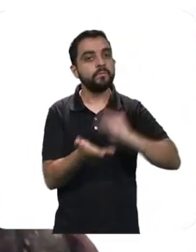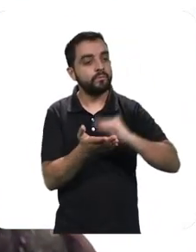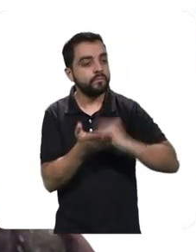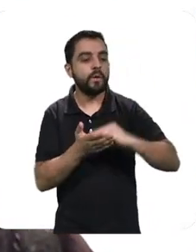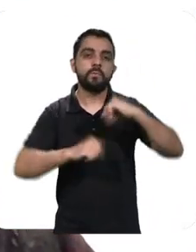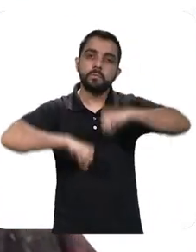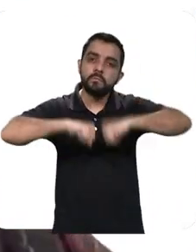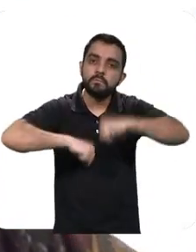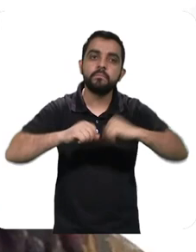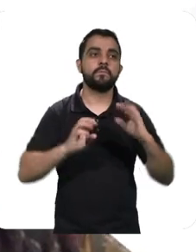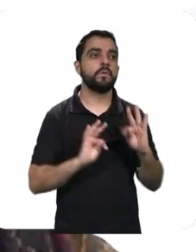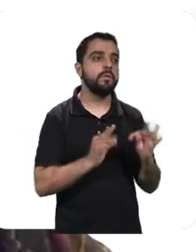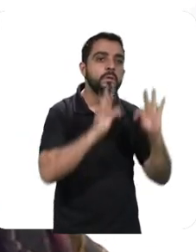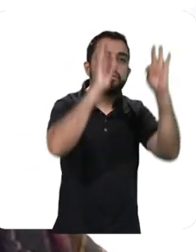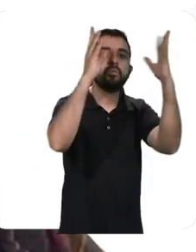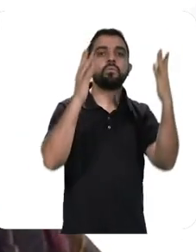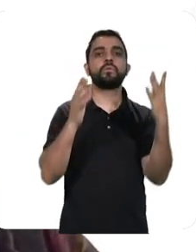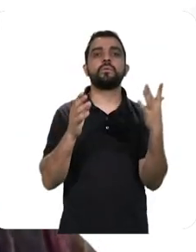parque tecnológico,